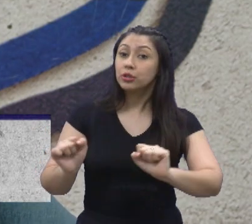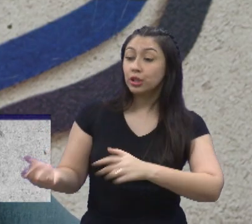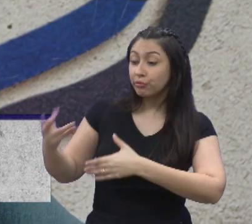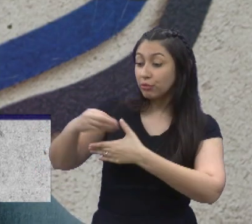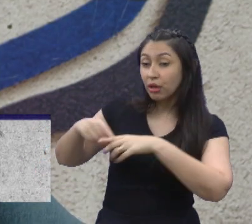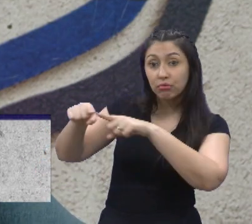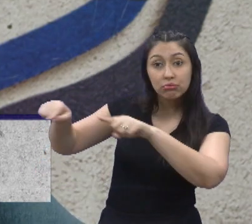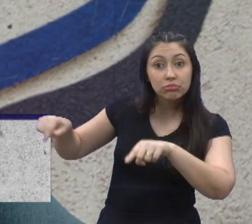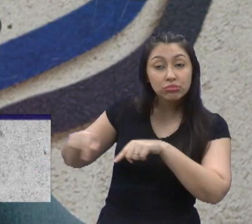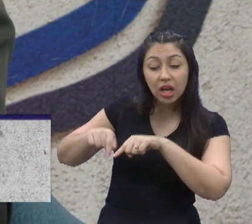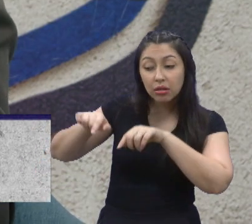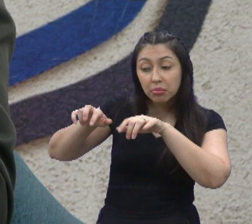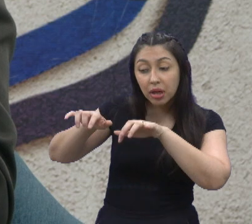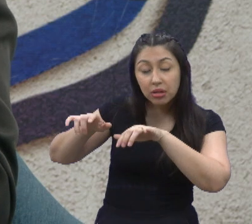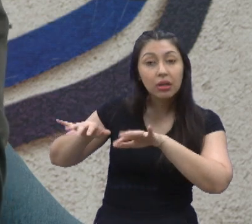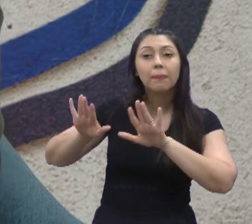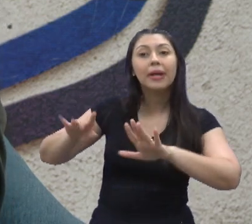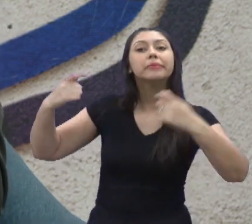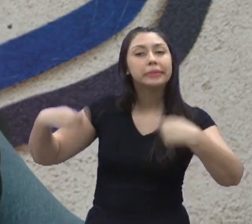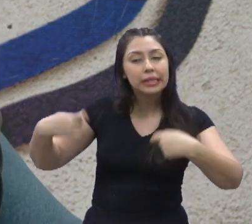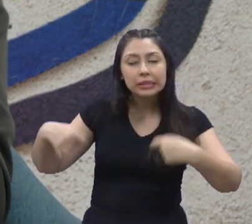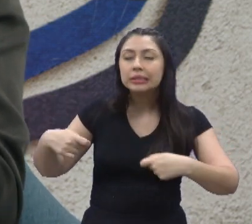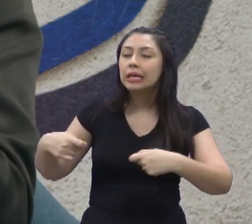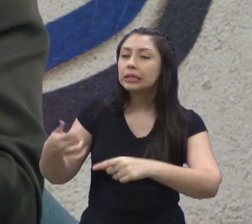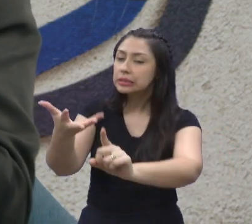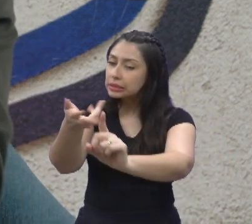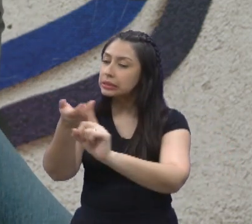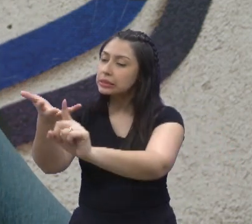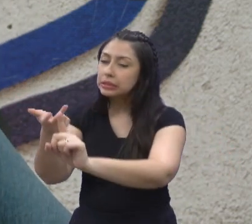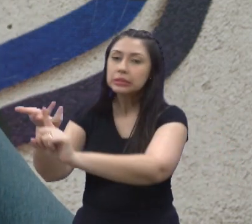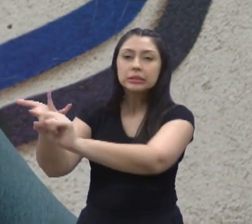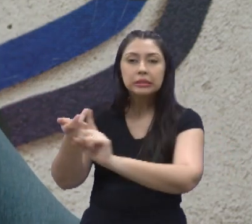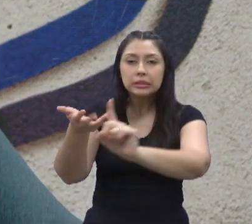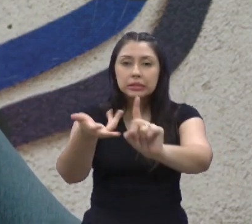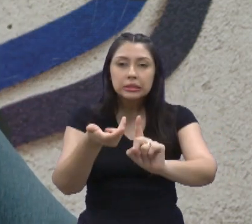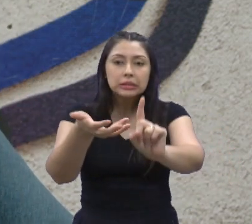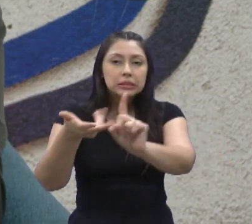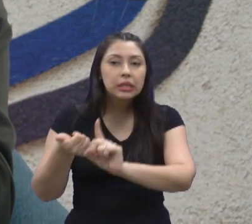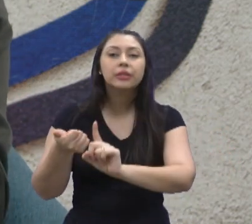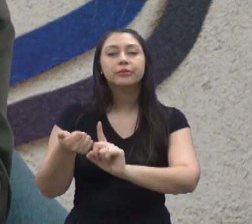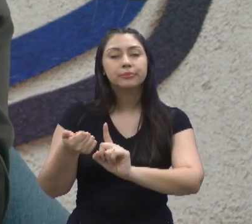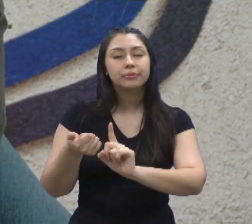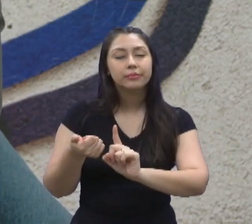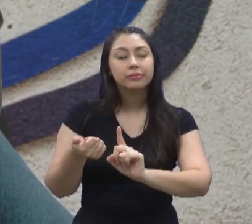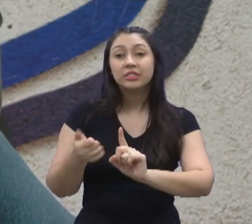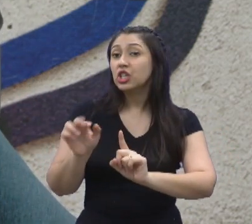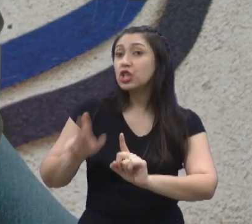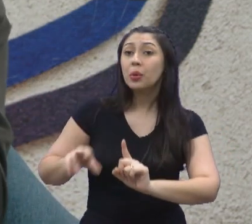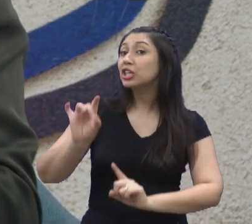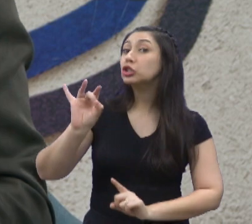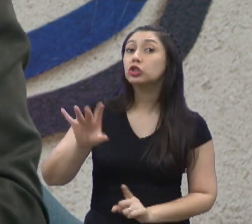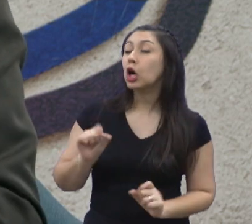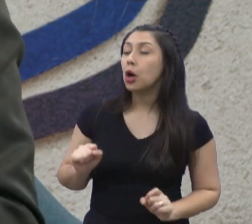de um escritório, ele tem que entender aquilo que o cliente precisa para oferecer o que ele tem para oferecer. Exato. Não é só mais uma questão